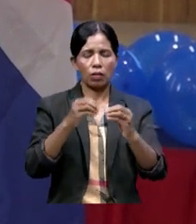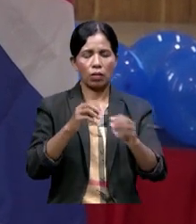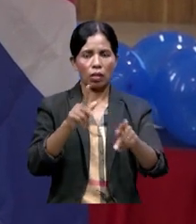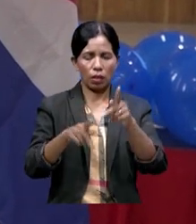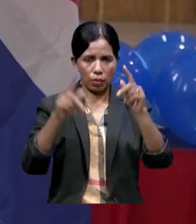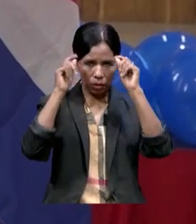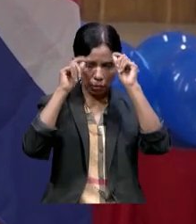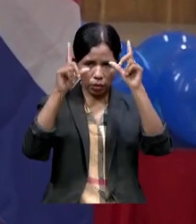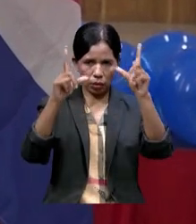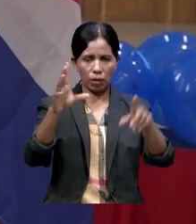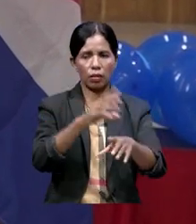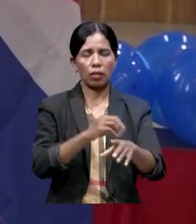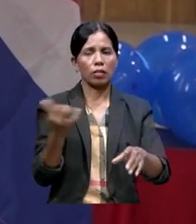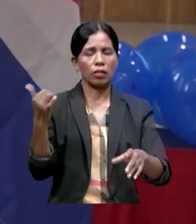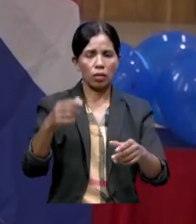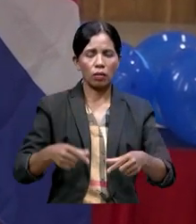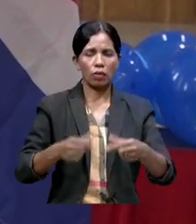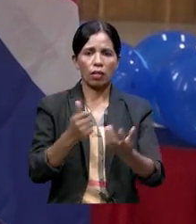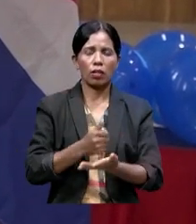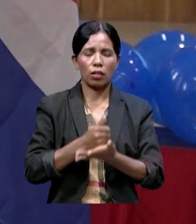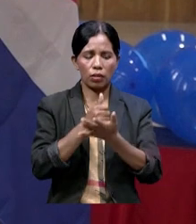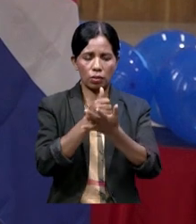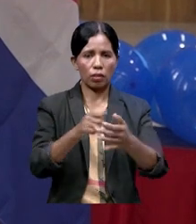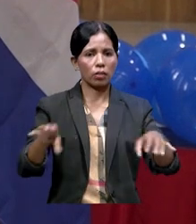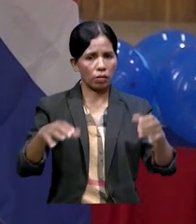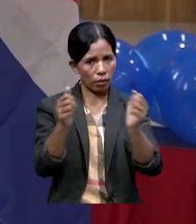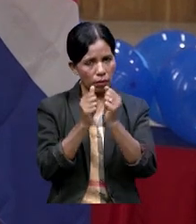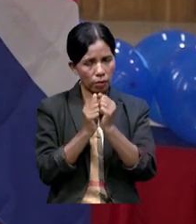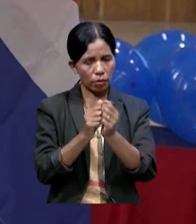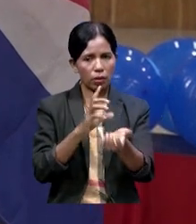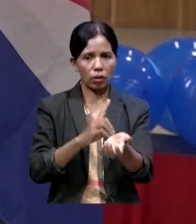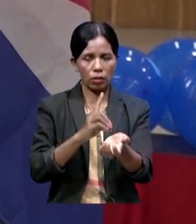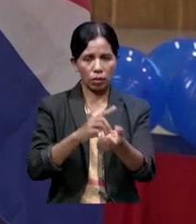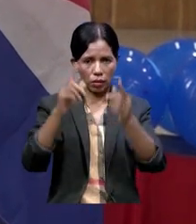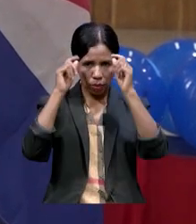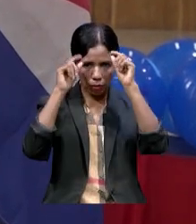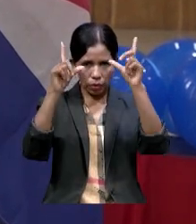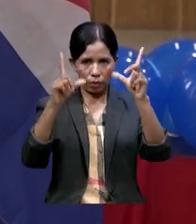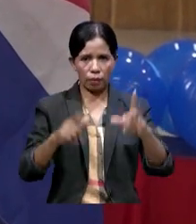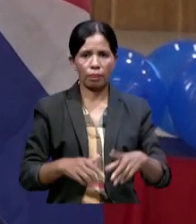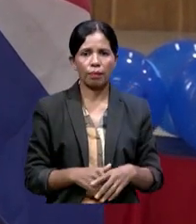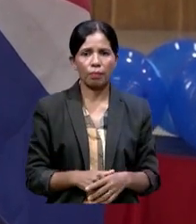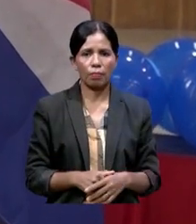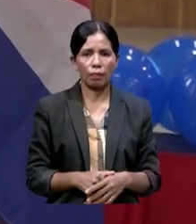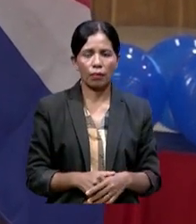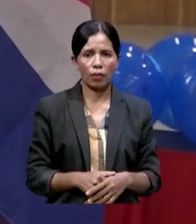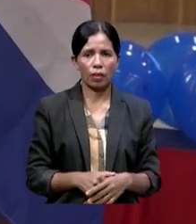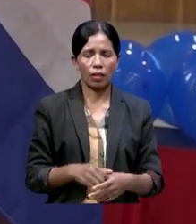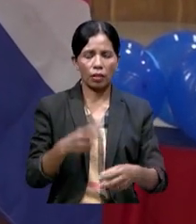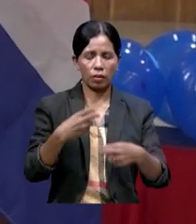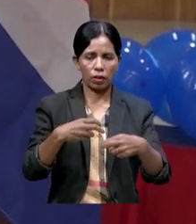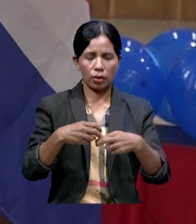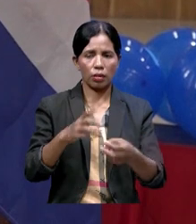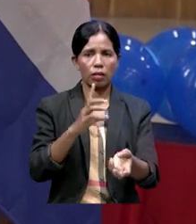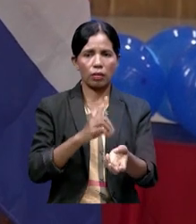Timor Leste no mo sira fo assistência no colaboração ha muito com médico timorense. Desafio os médicos cubanos e Timor Leste